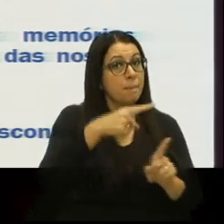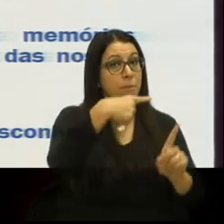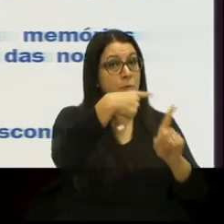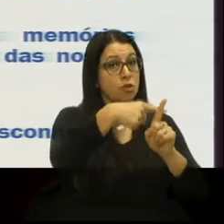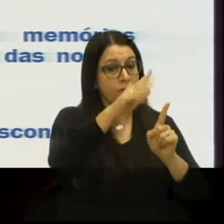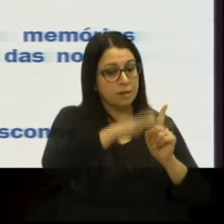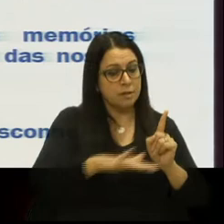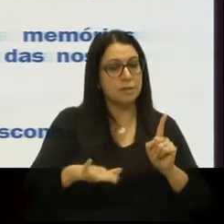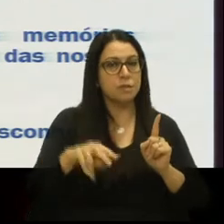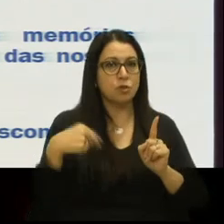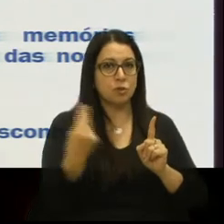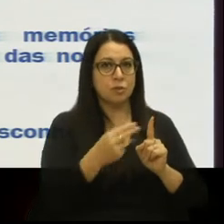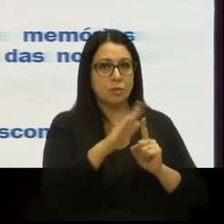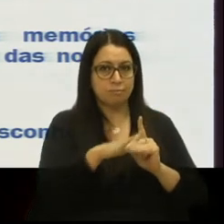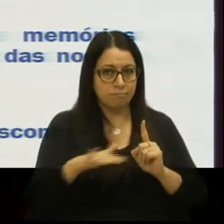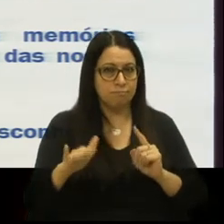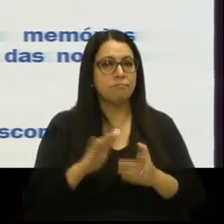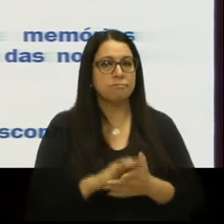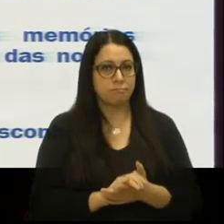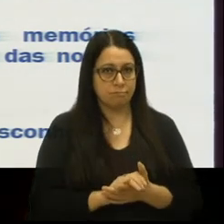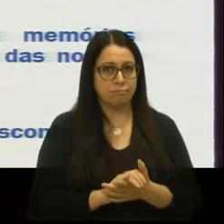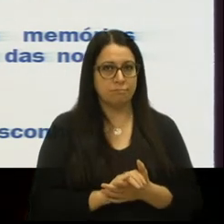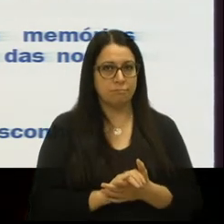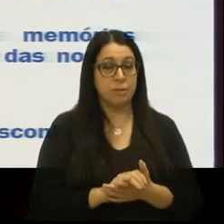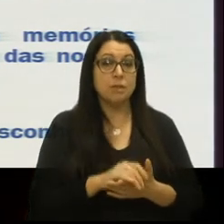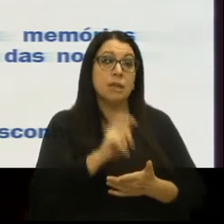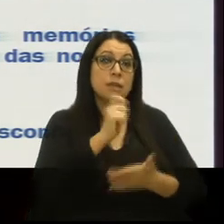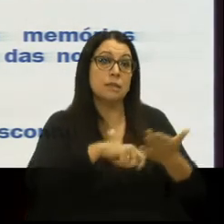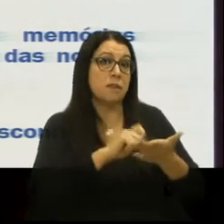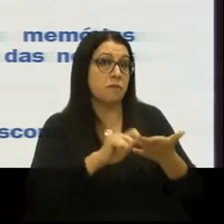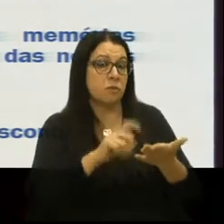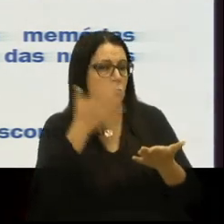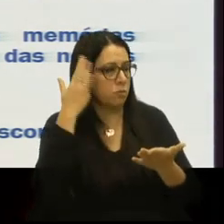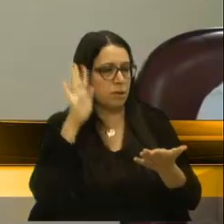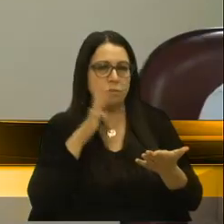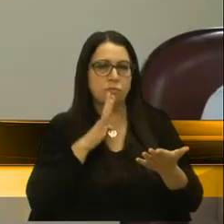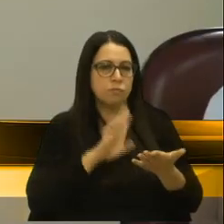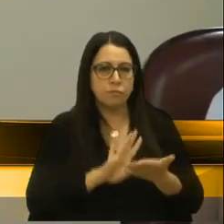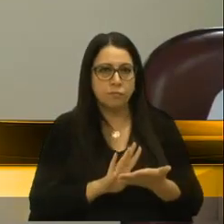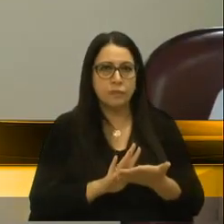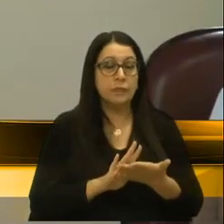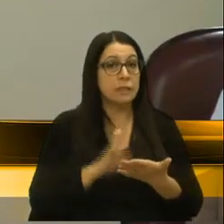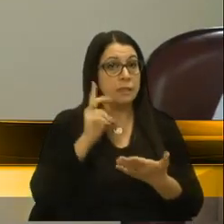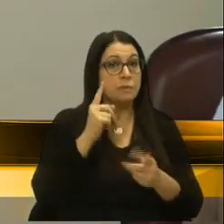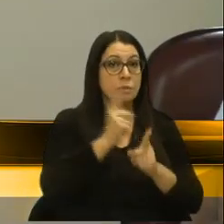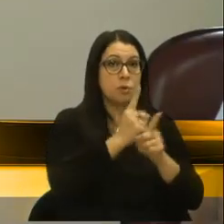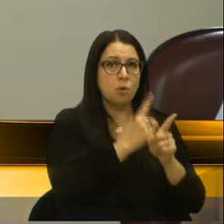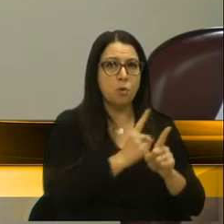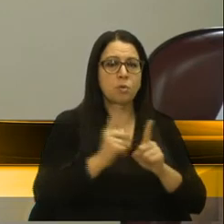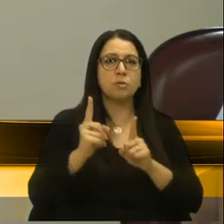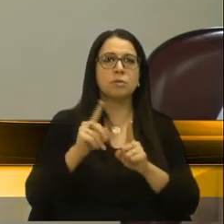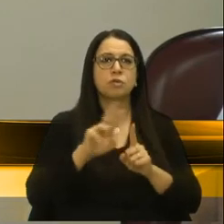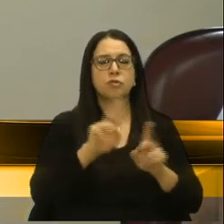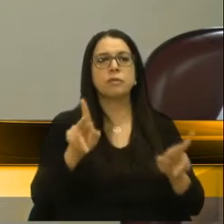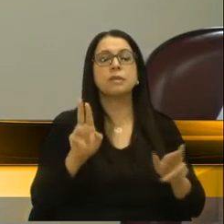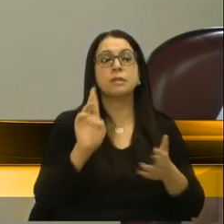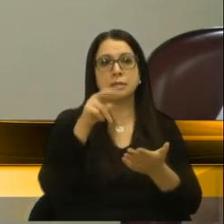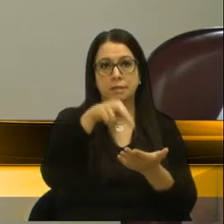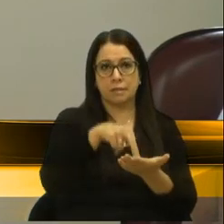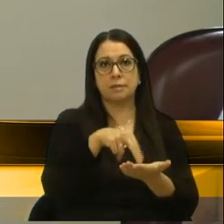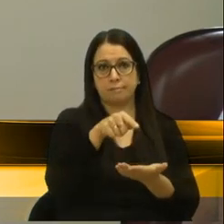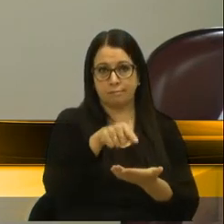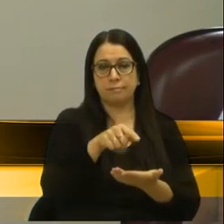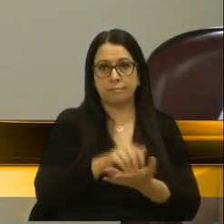infância de nossas crianças. Autor desconhecido. A gente sabe que a gente encontra diferentes realidades